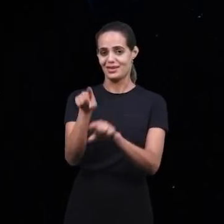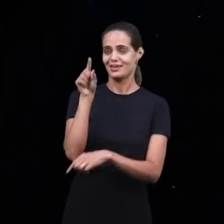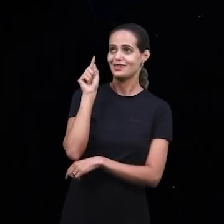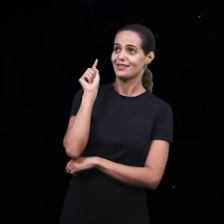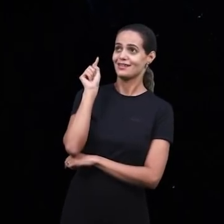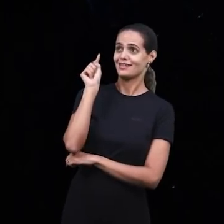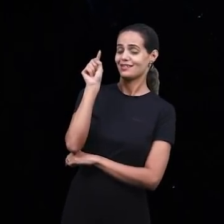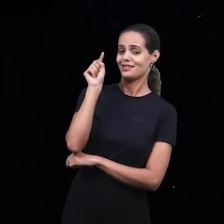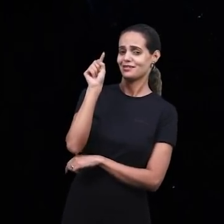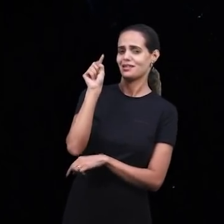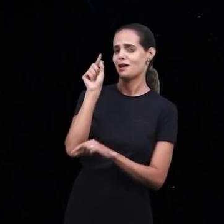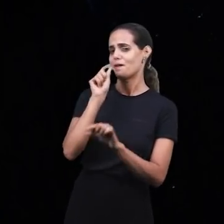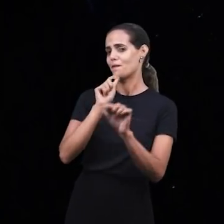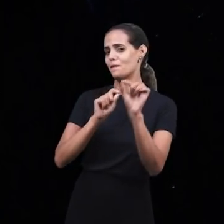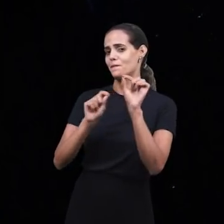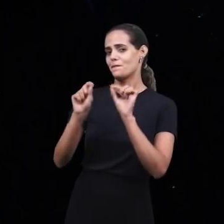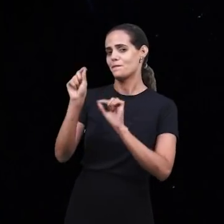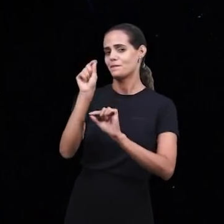concederei.